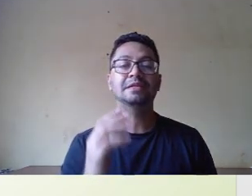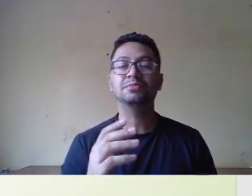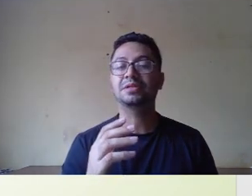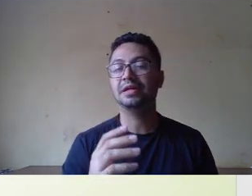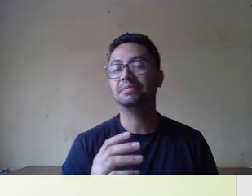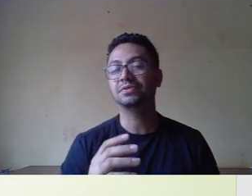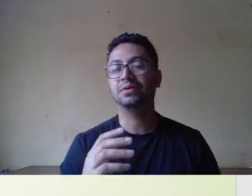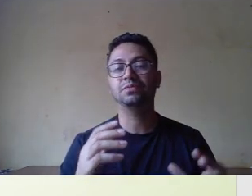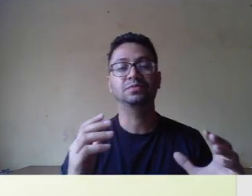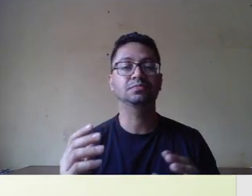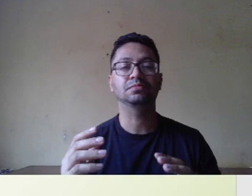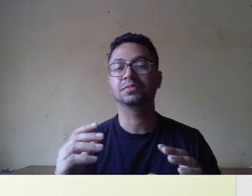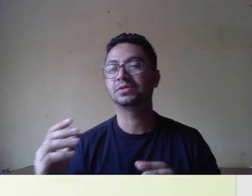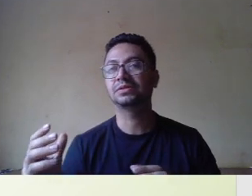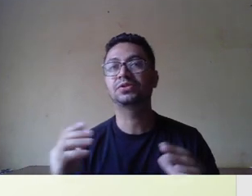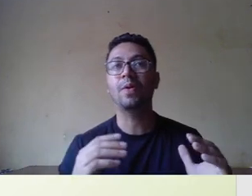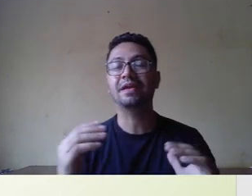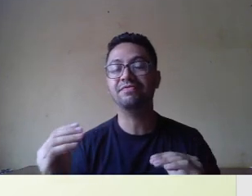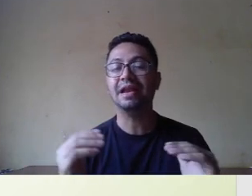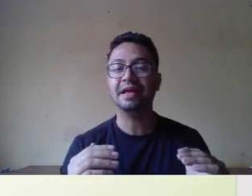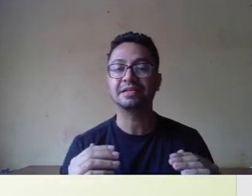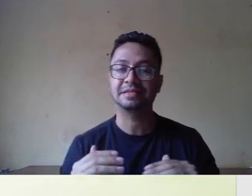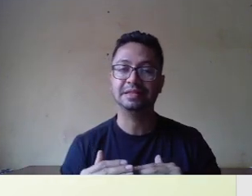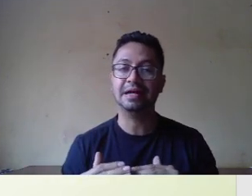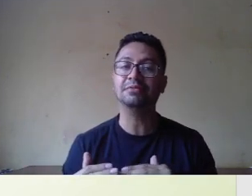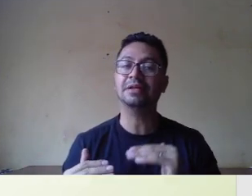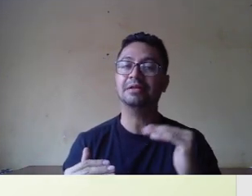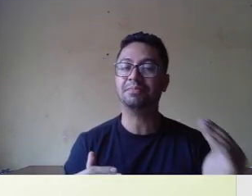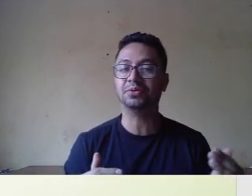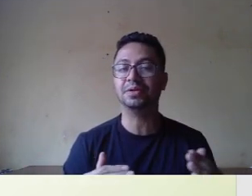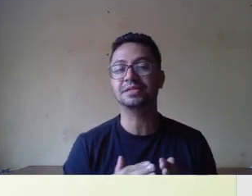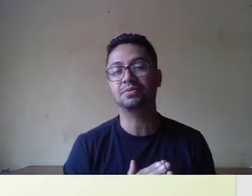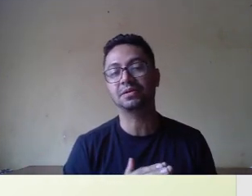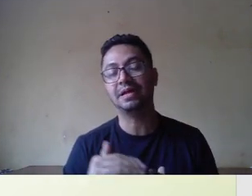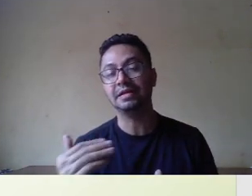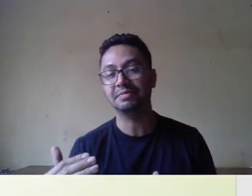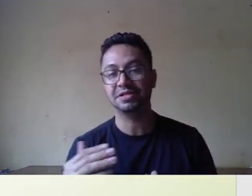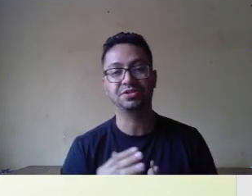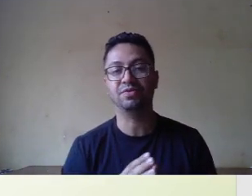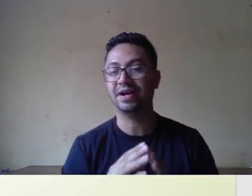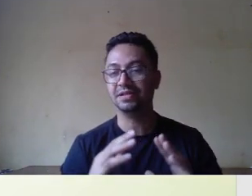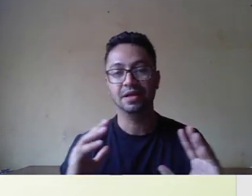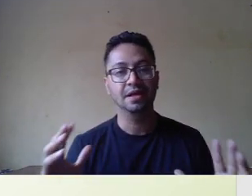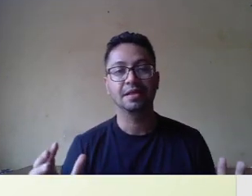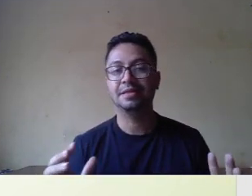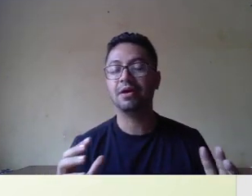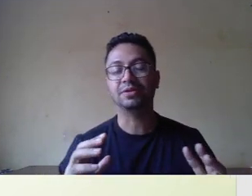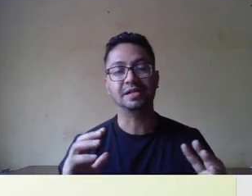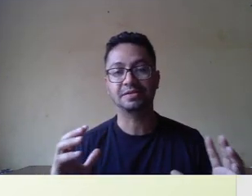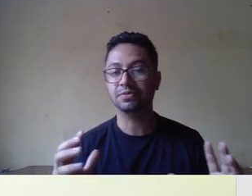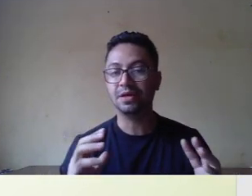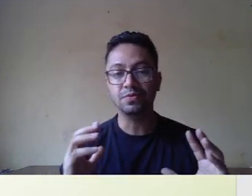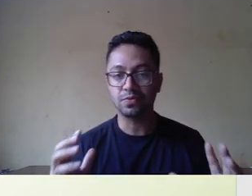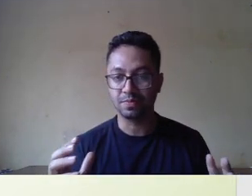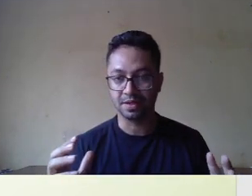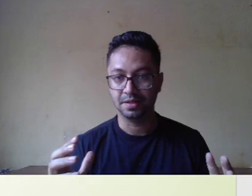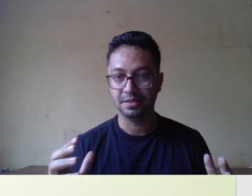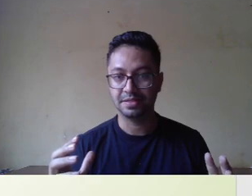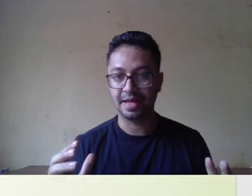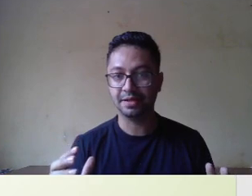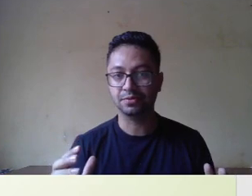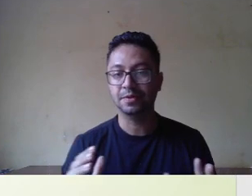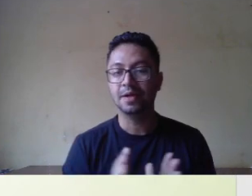os mesmos termos são equivalentes, tanto na língua portuguesa quanto na Libras. A gente não vai ter alteração